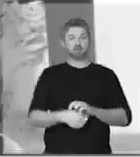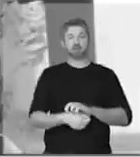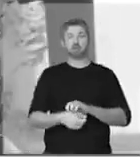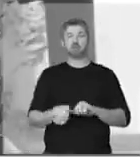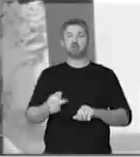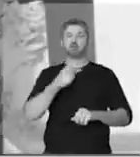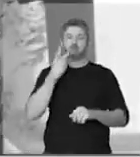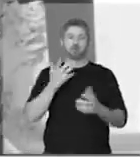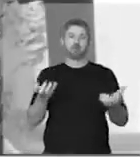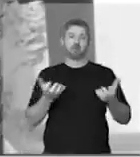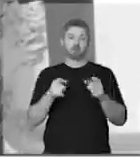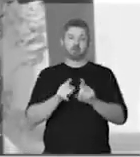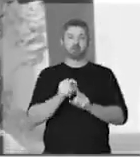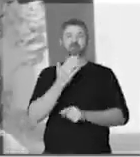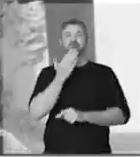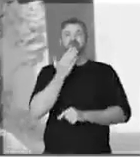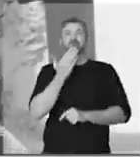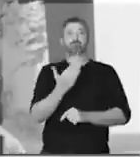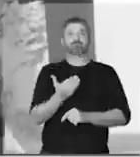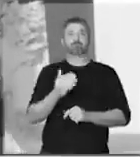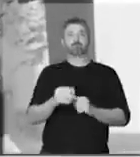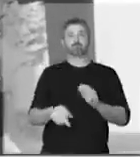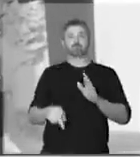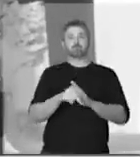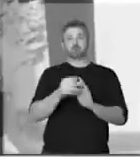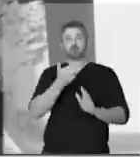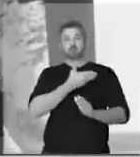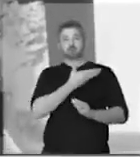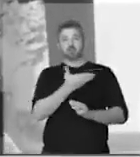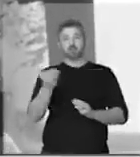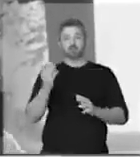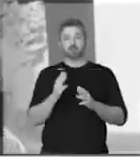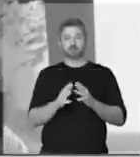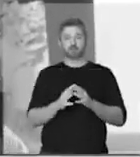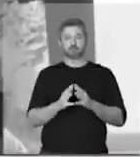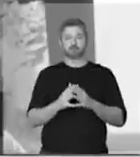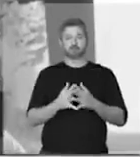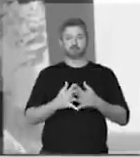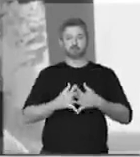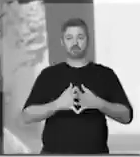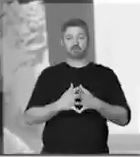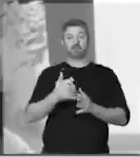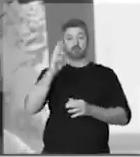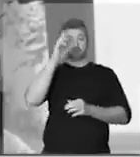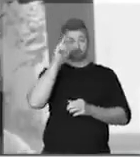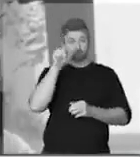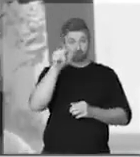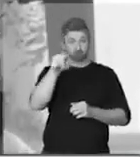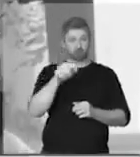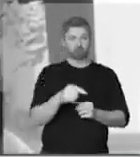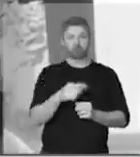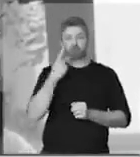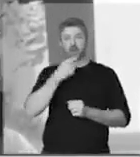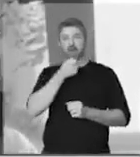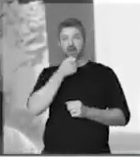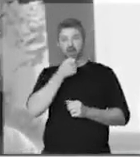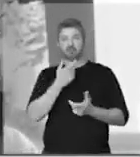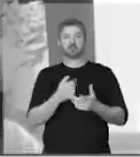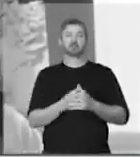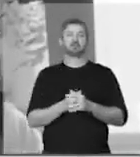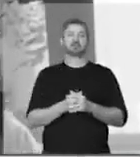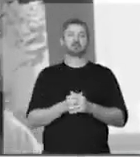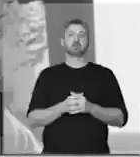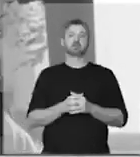queria reforçar o apelo dos meus colegas, senhor presidente. Vossa Excelência disse em entrevista